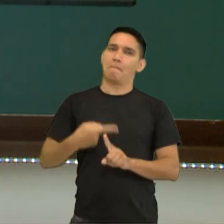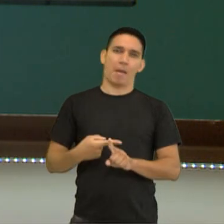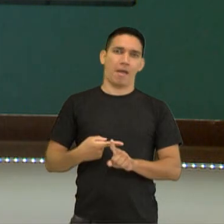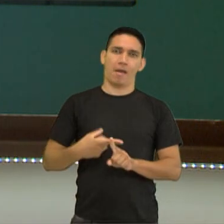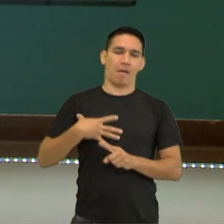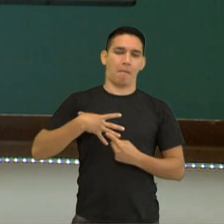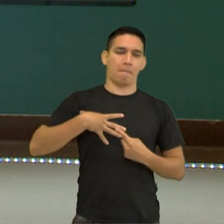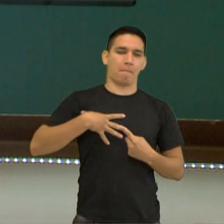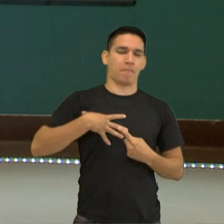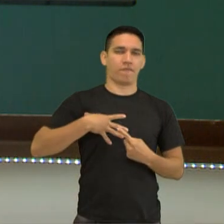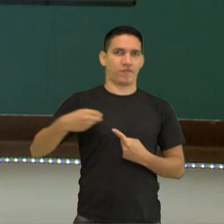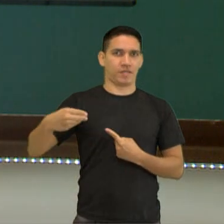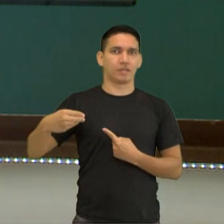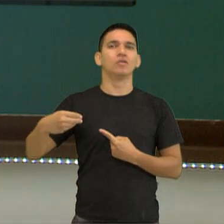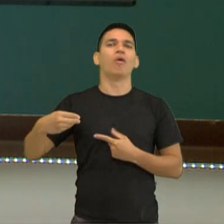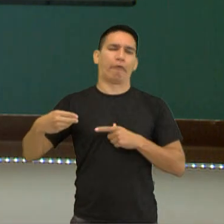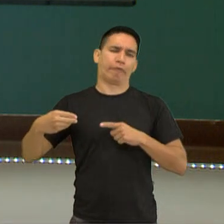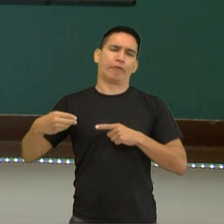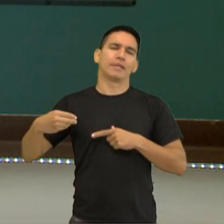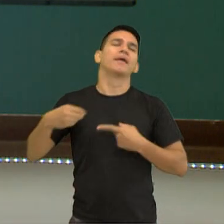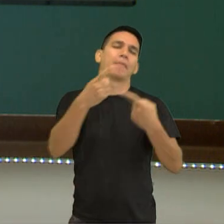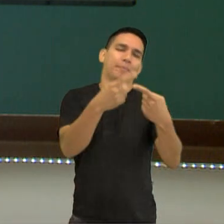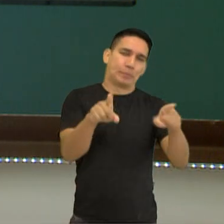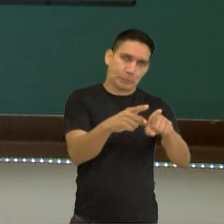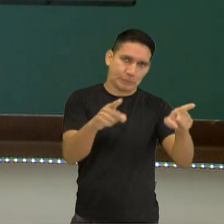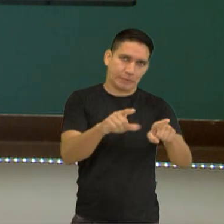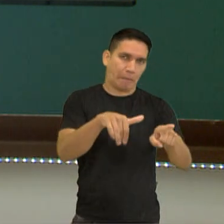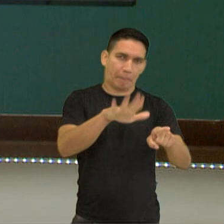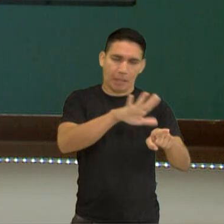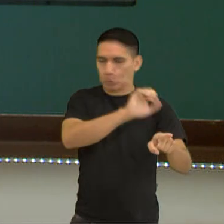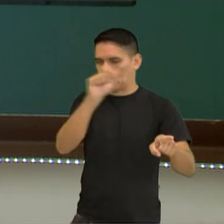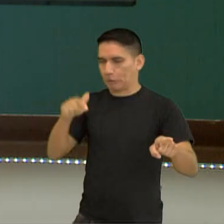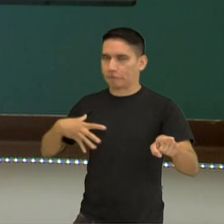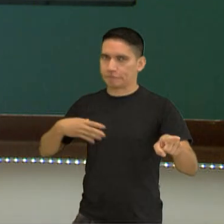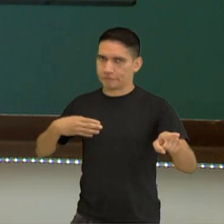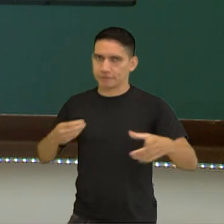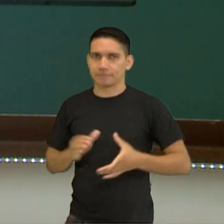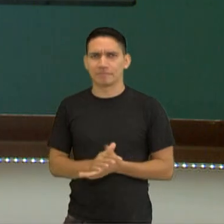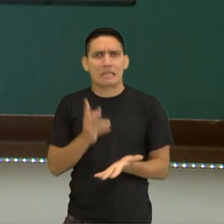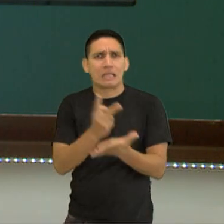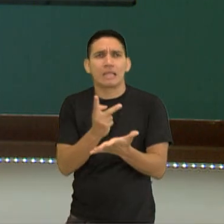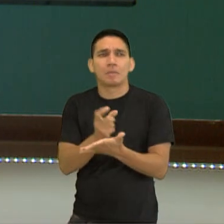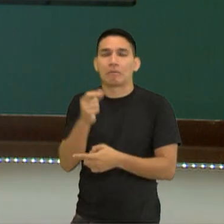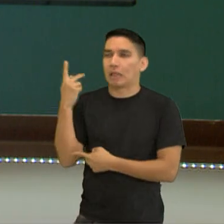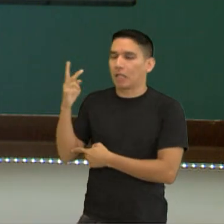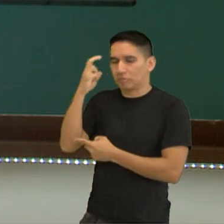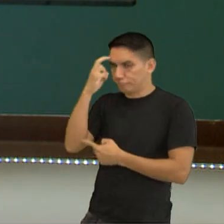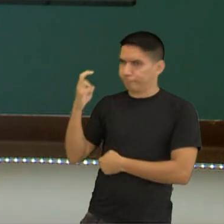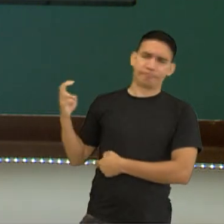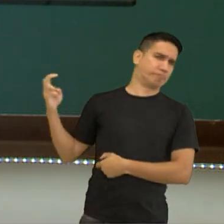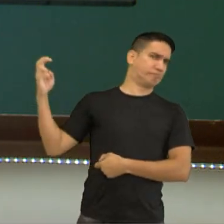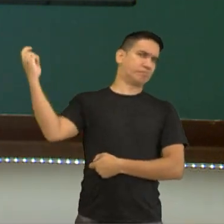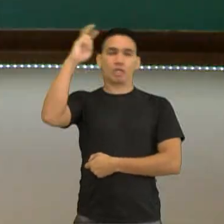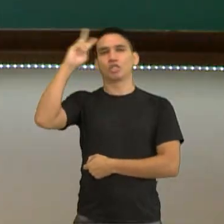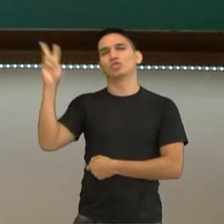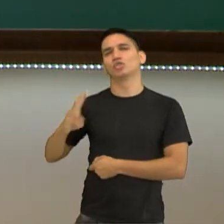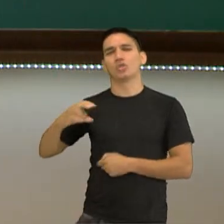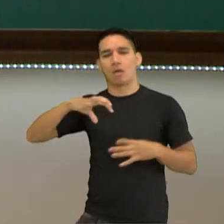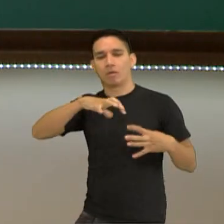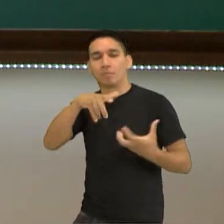filho, tá? Então veja aqui, pessoal. Sempre até a morte desse gênio da história da música